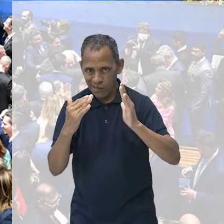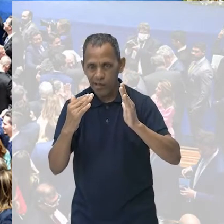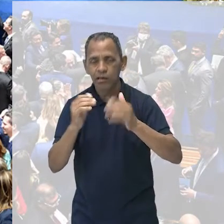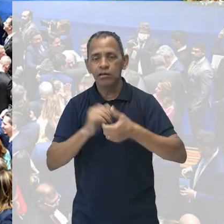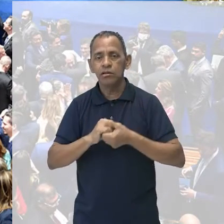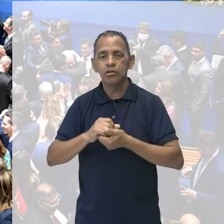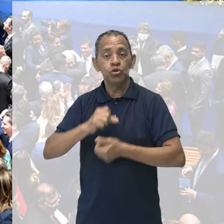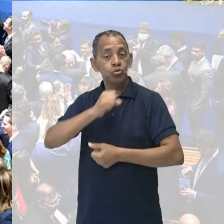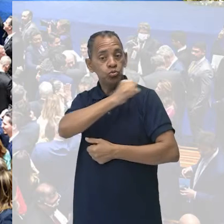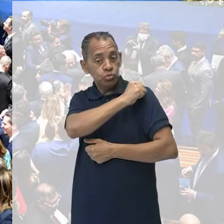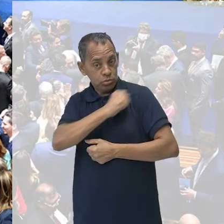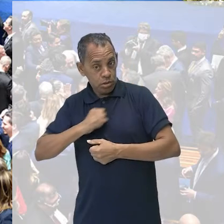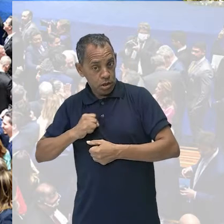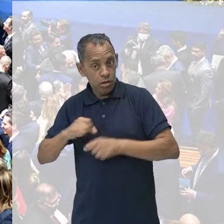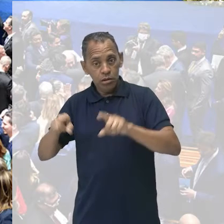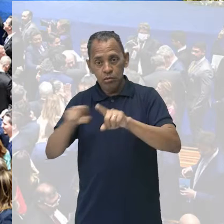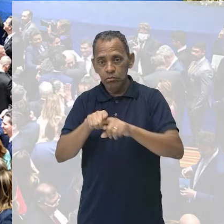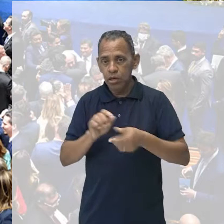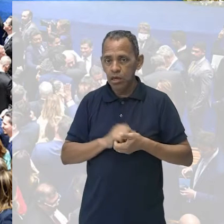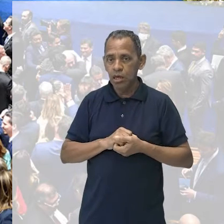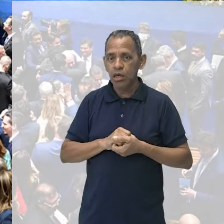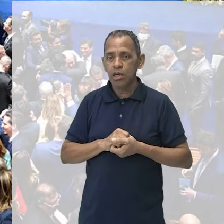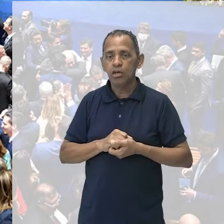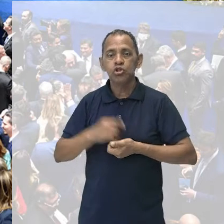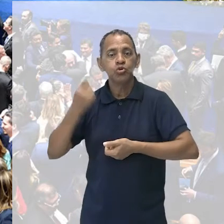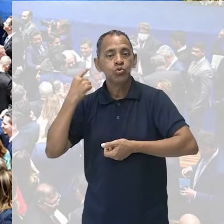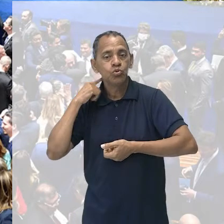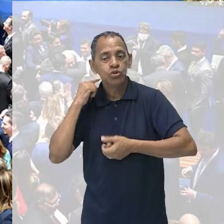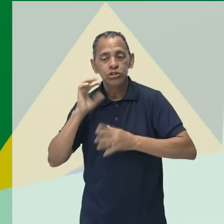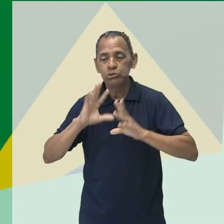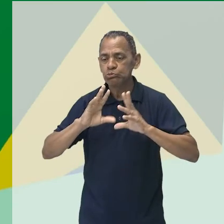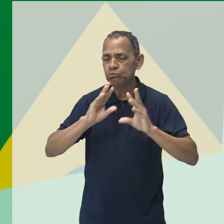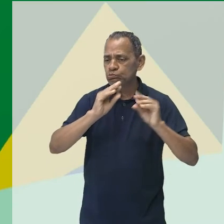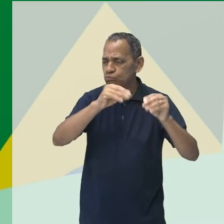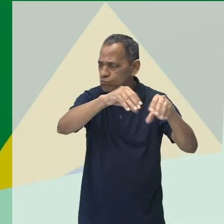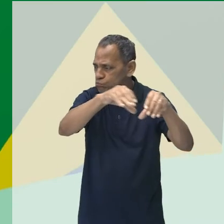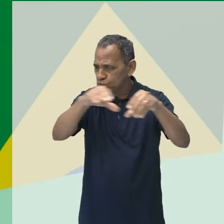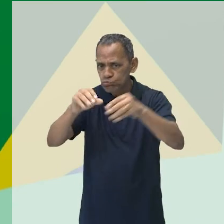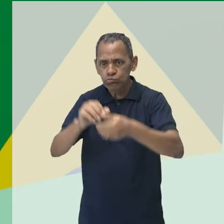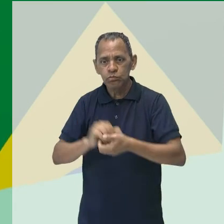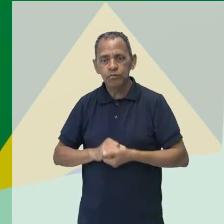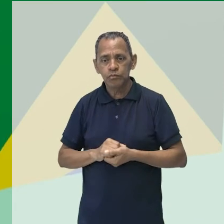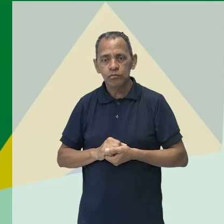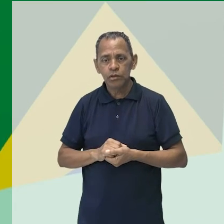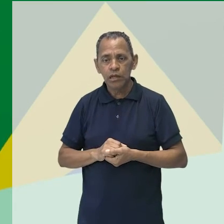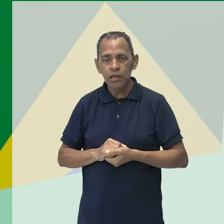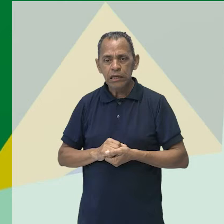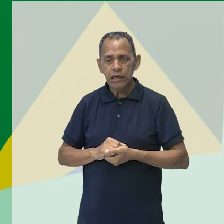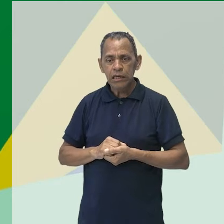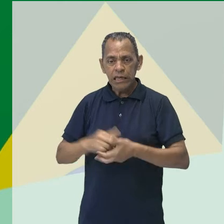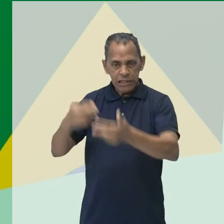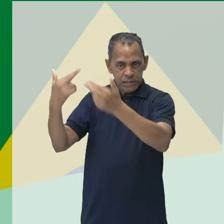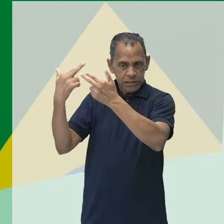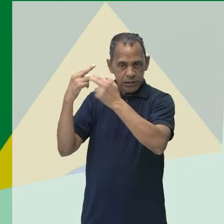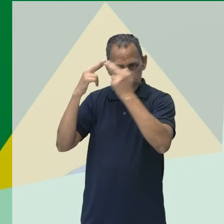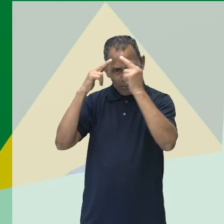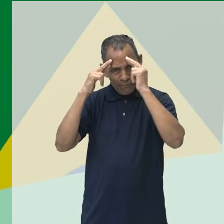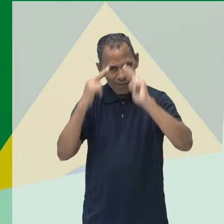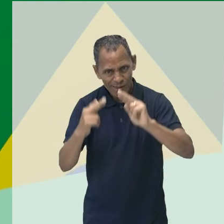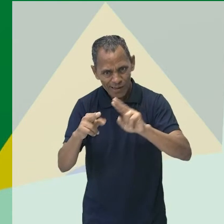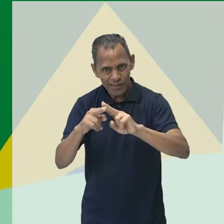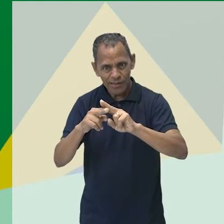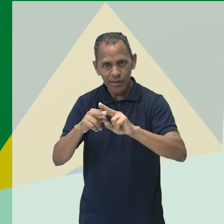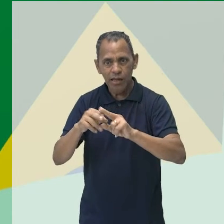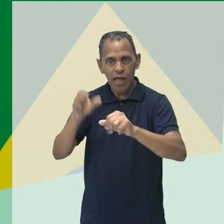Senado, sujeira para todo lado. Ninguém respeita a Constituição, mas